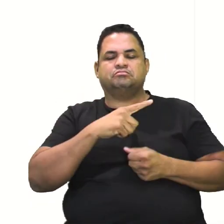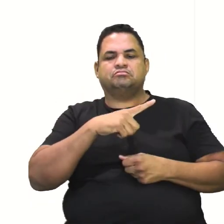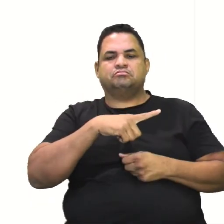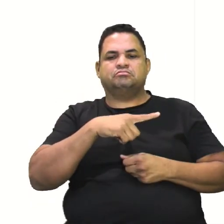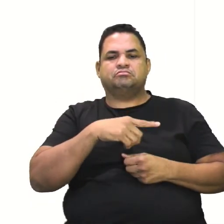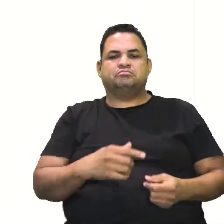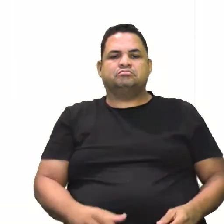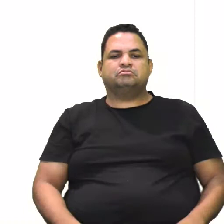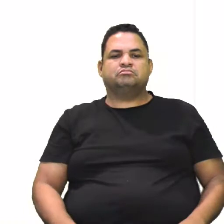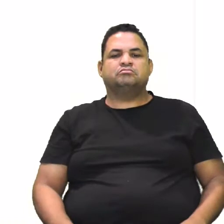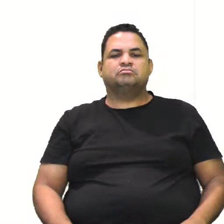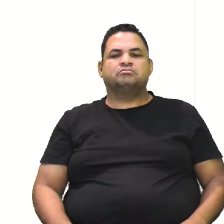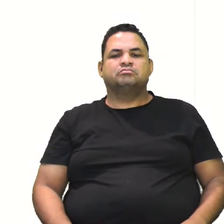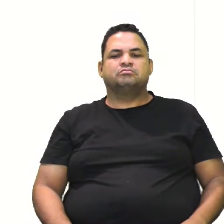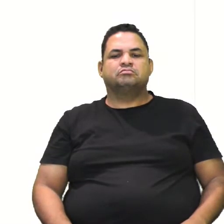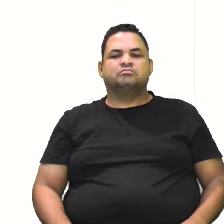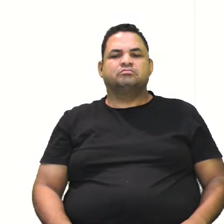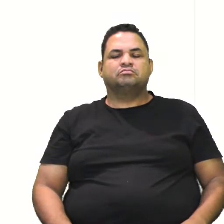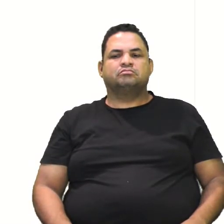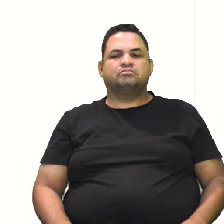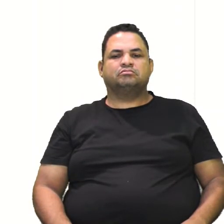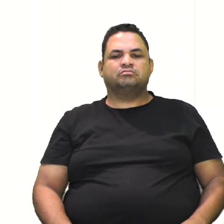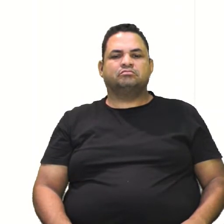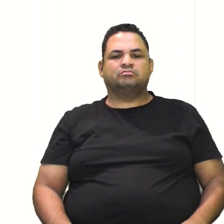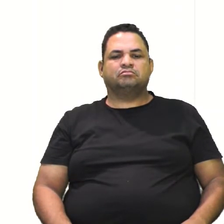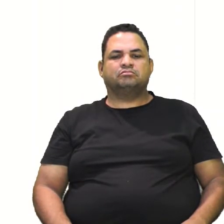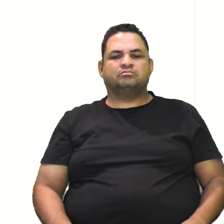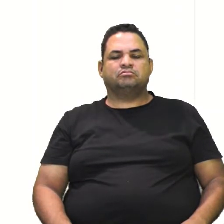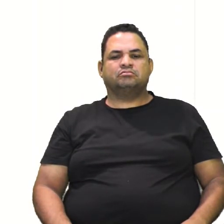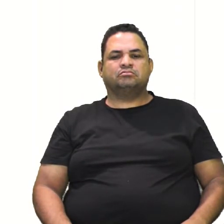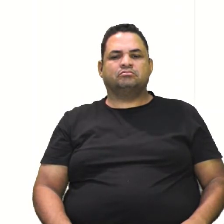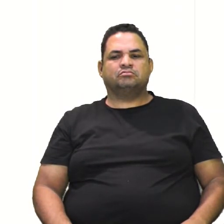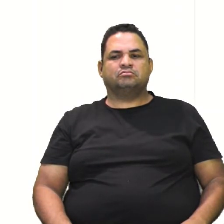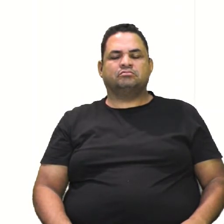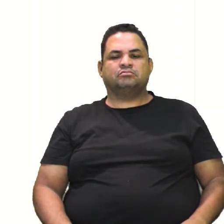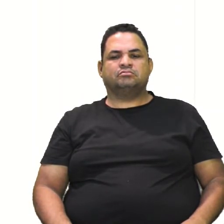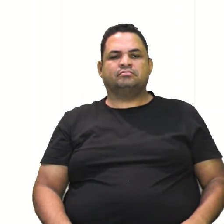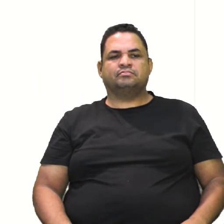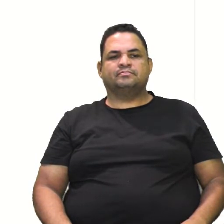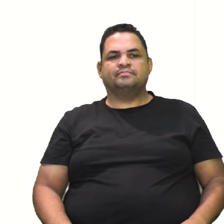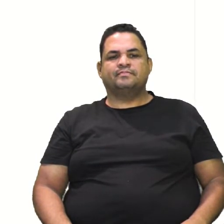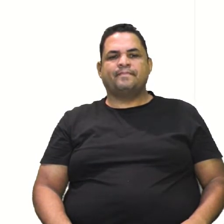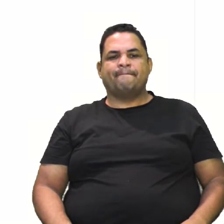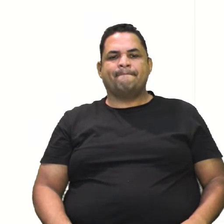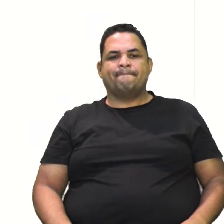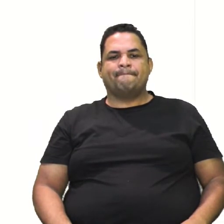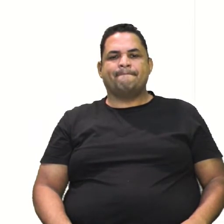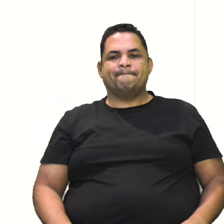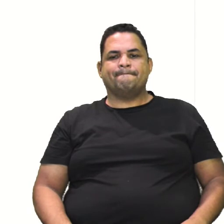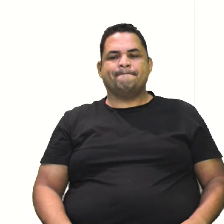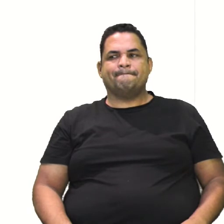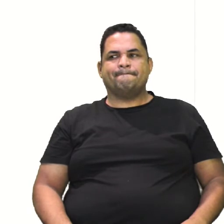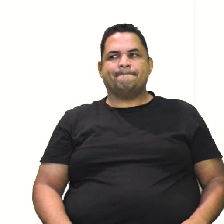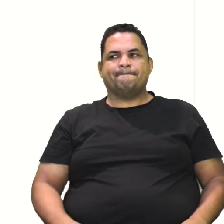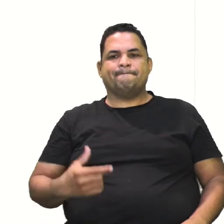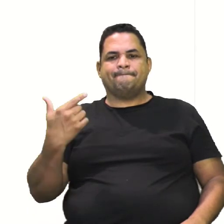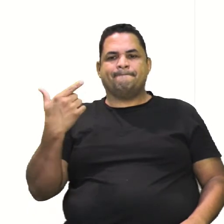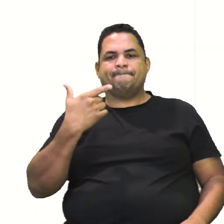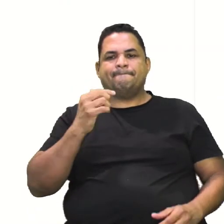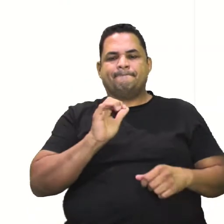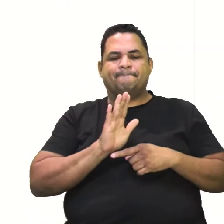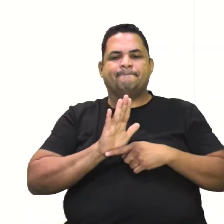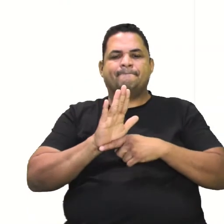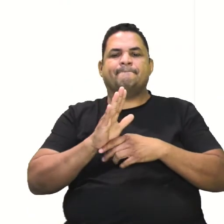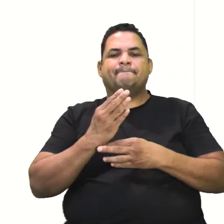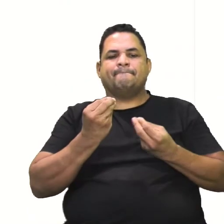A segunda? A quinta. A quinta, tá. O ponto 0, 0. Todas têm ponto 0, 0. Todas têm ponto 0, 0 na origem, Agora, né? a segunda ajuda bastante, porque a